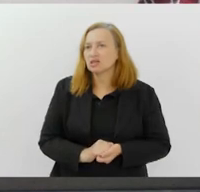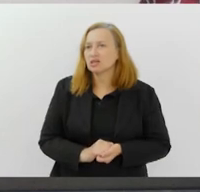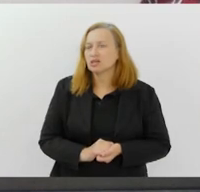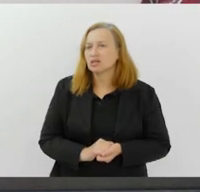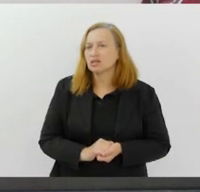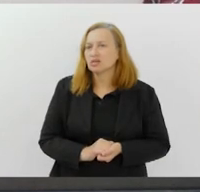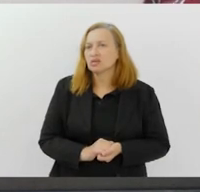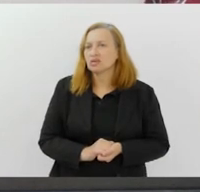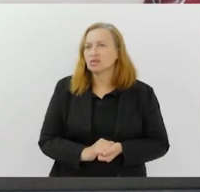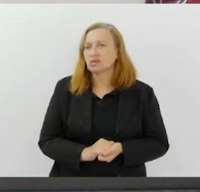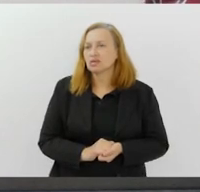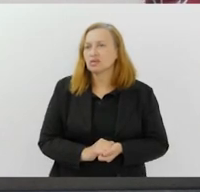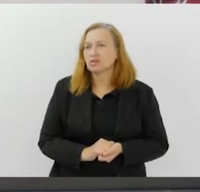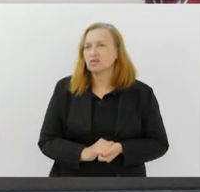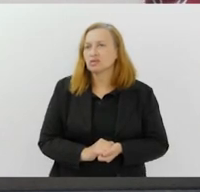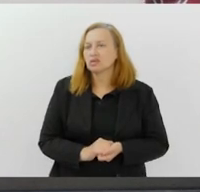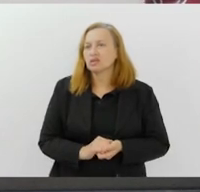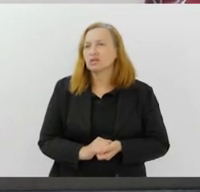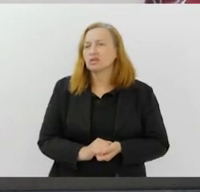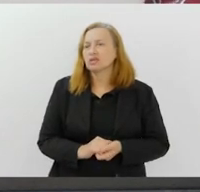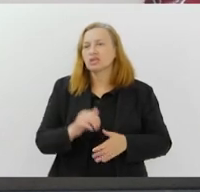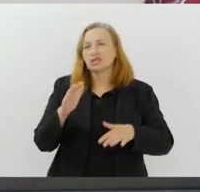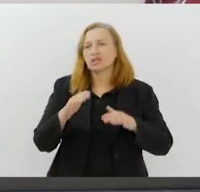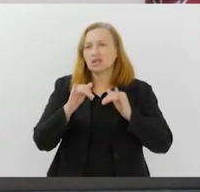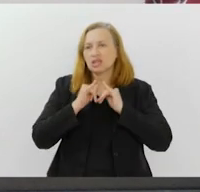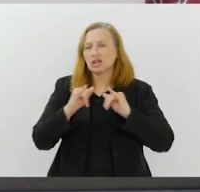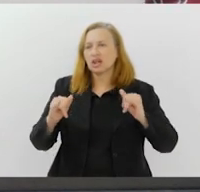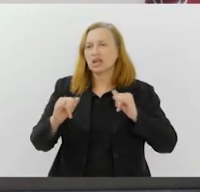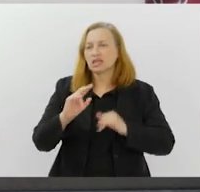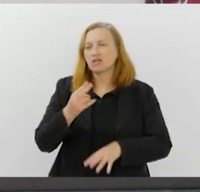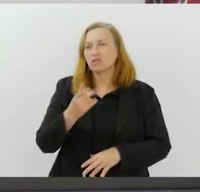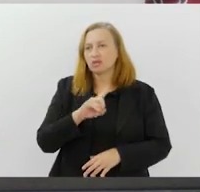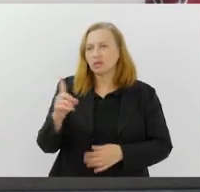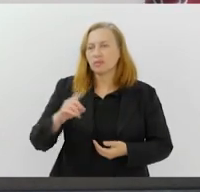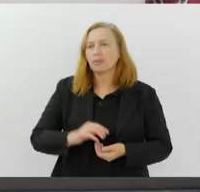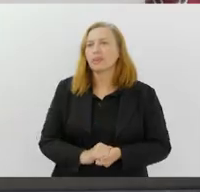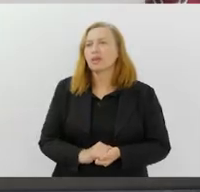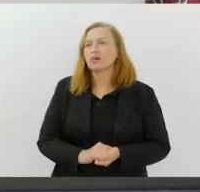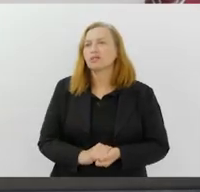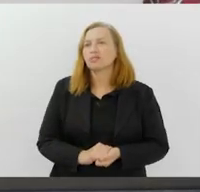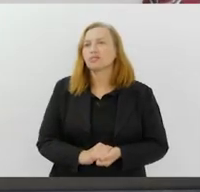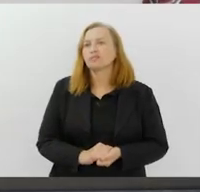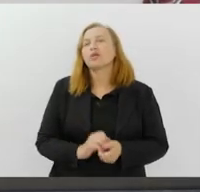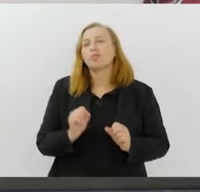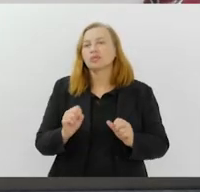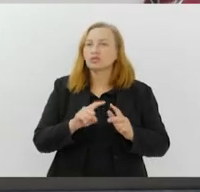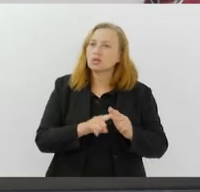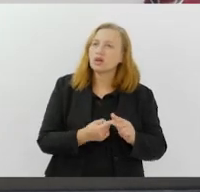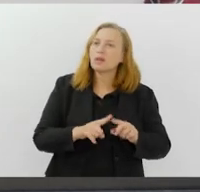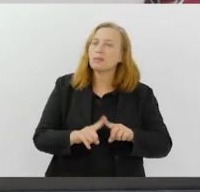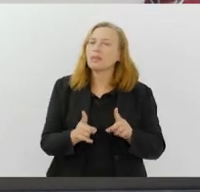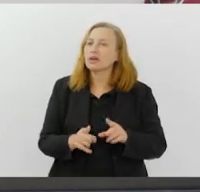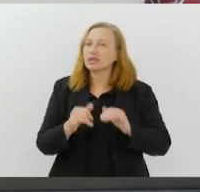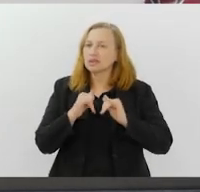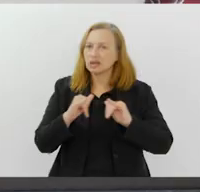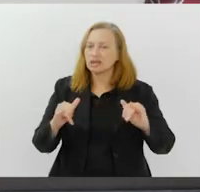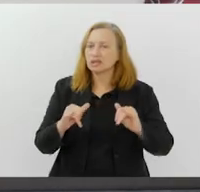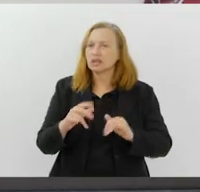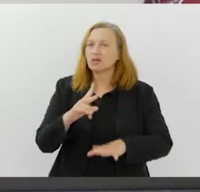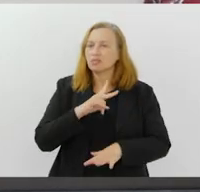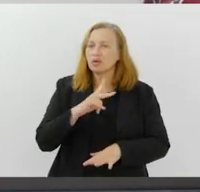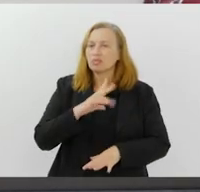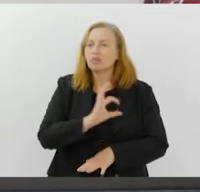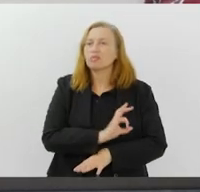Auto da autodeclaração Auto autodeclaração no caso pode corrigir uma coisa ou outra mas obviamente a própria